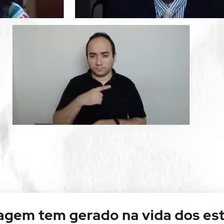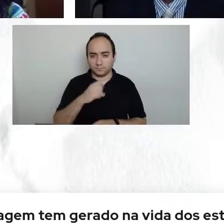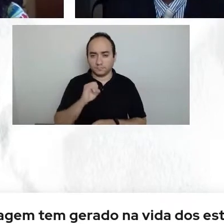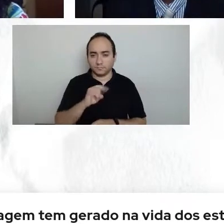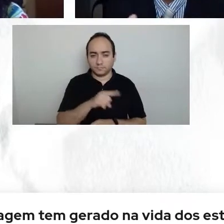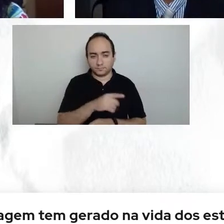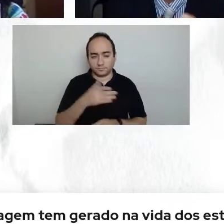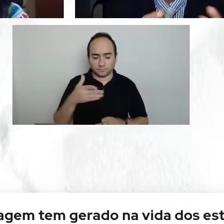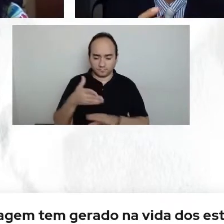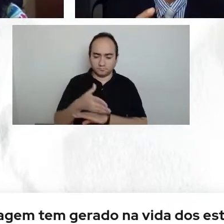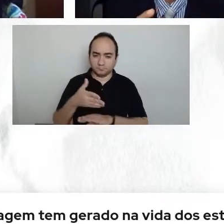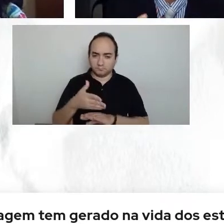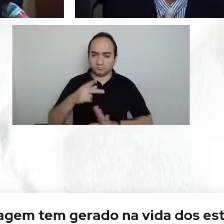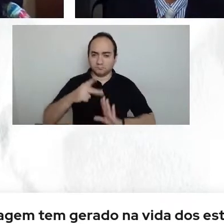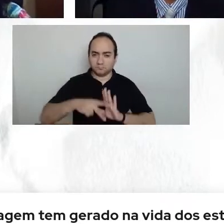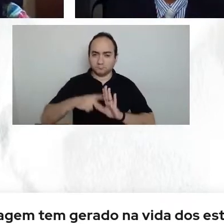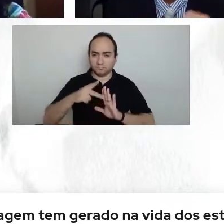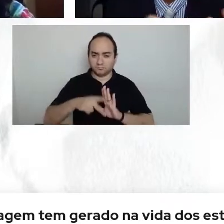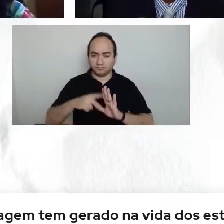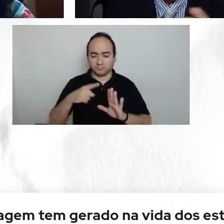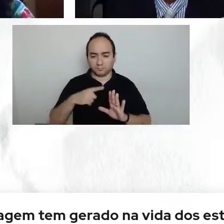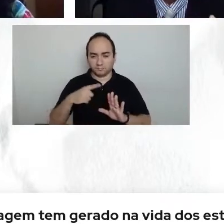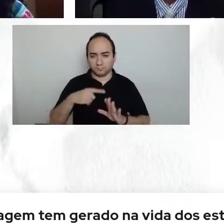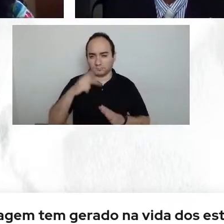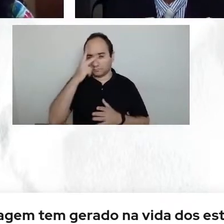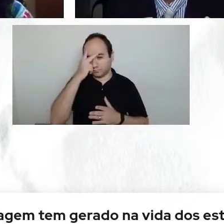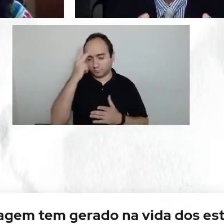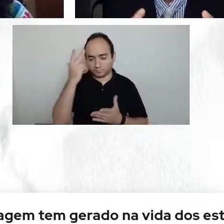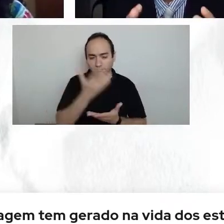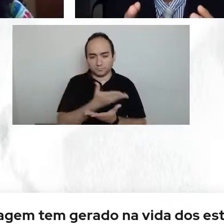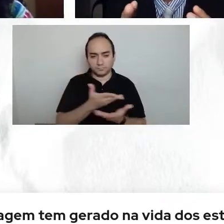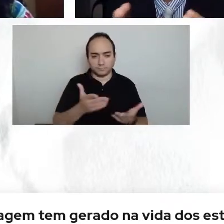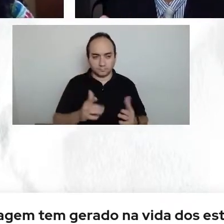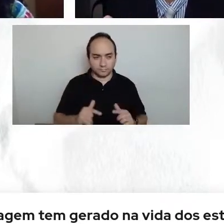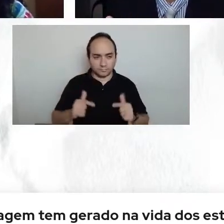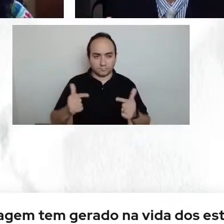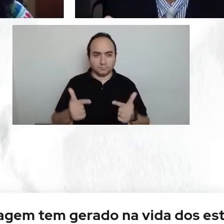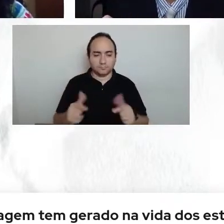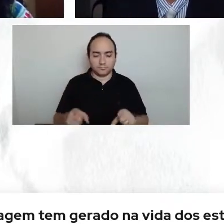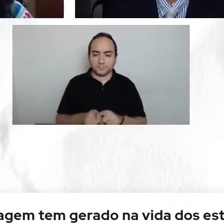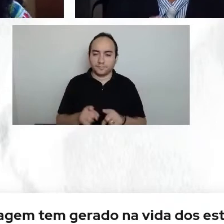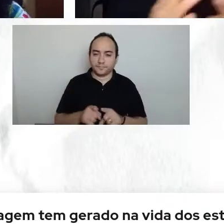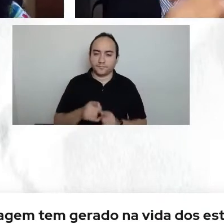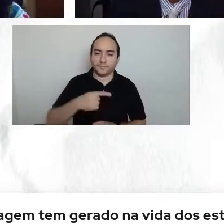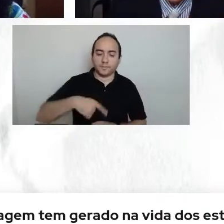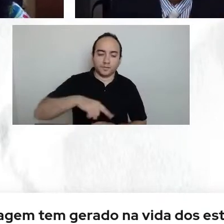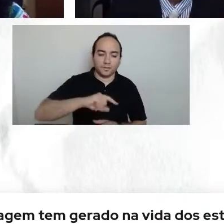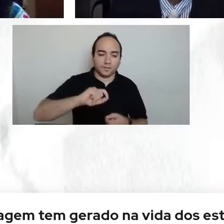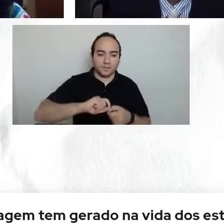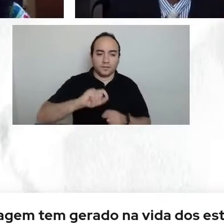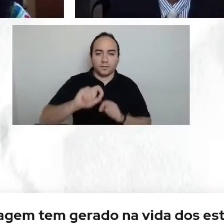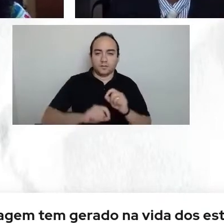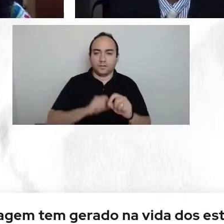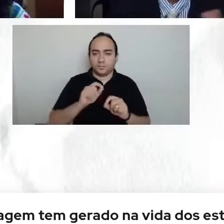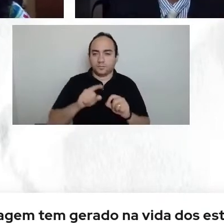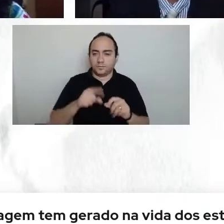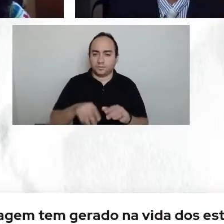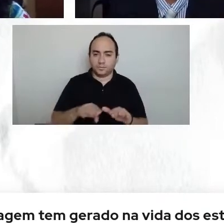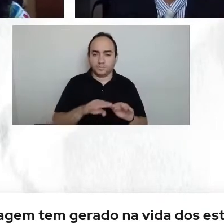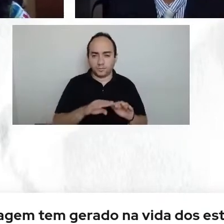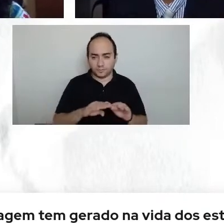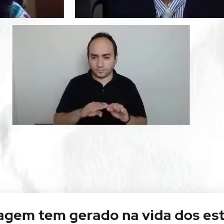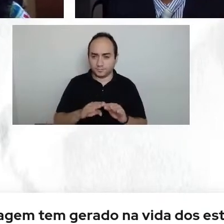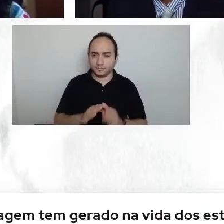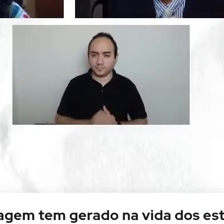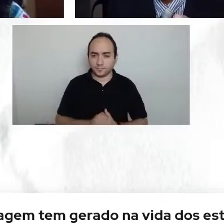projeto, né, como são pessoas que estão ali atuando, e também quando eles fazem parte da coordenação. Então, eu